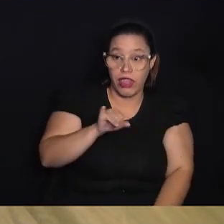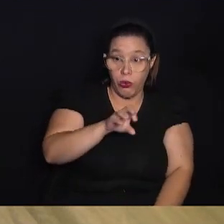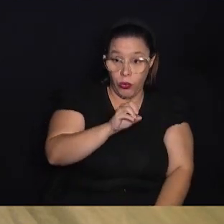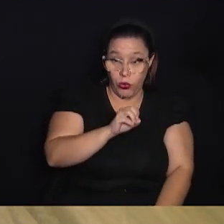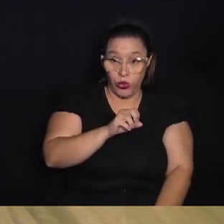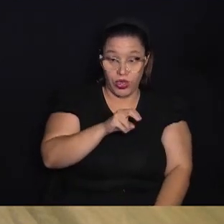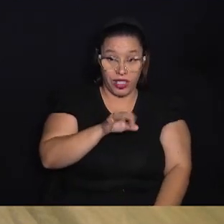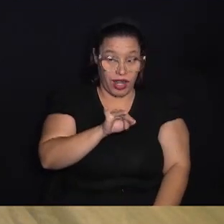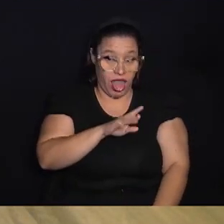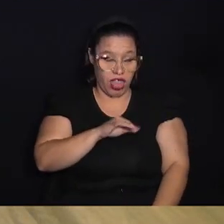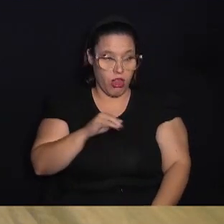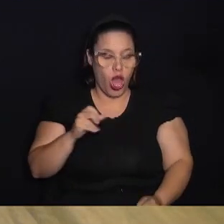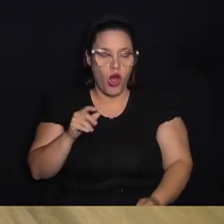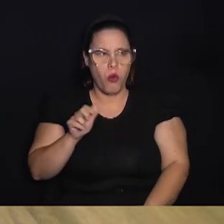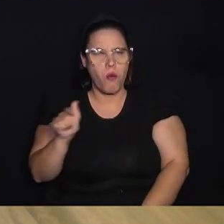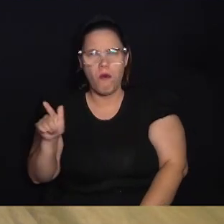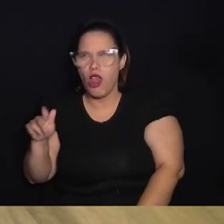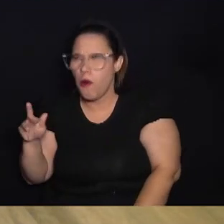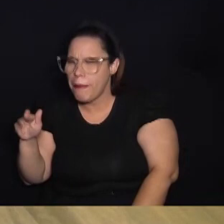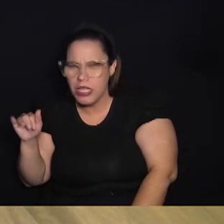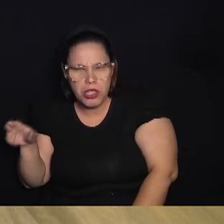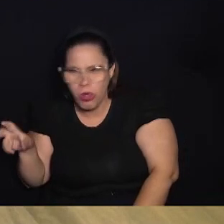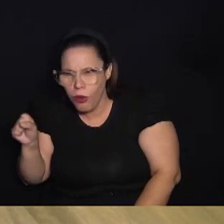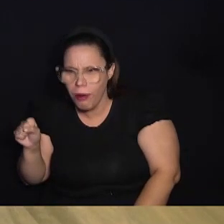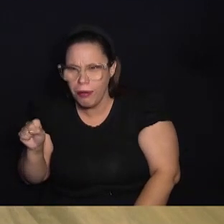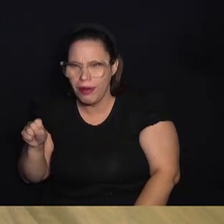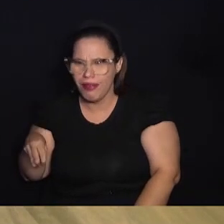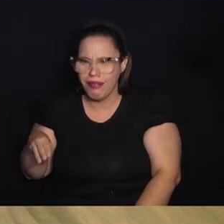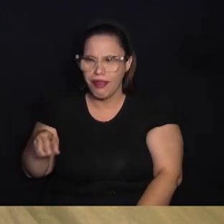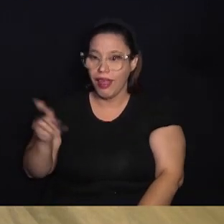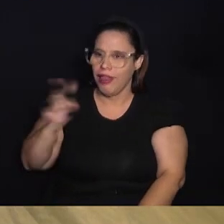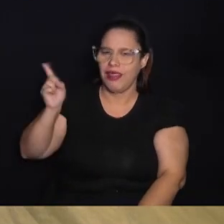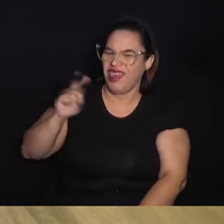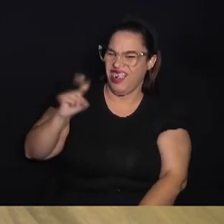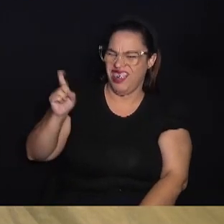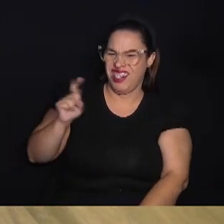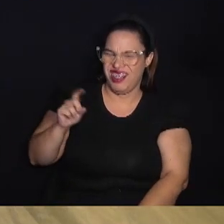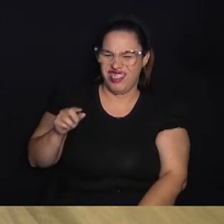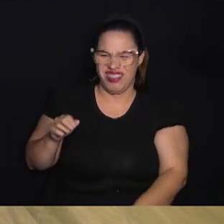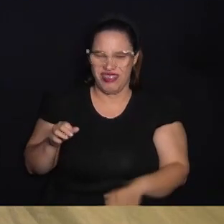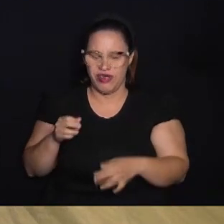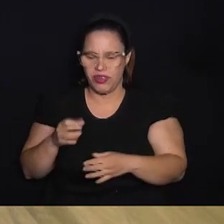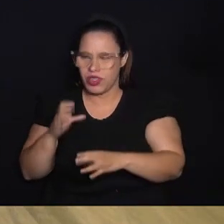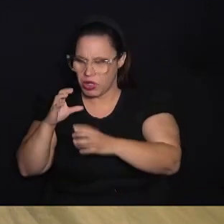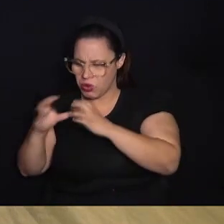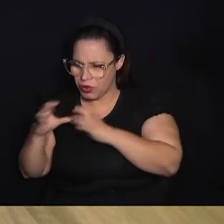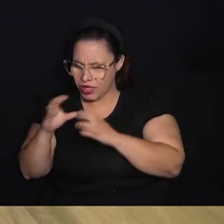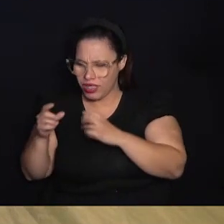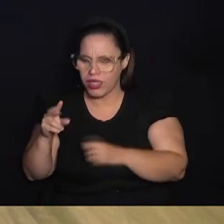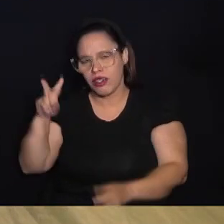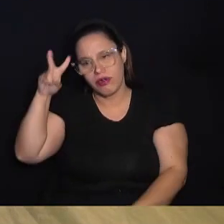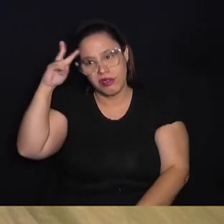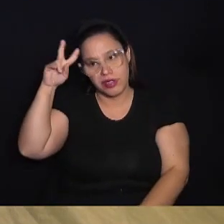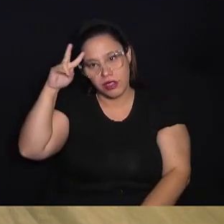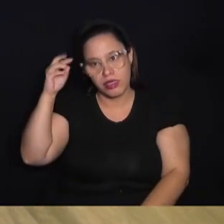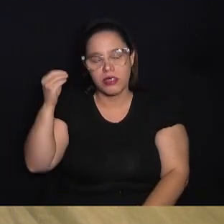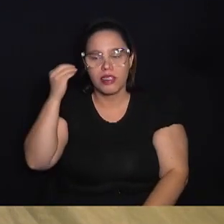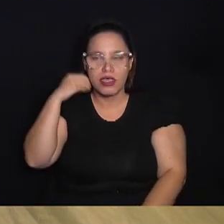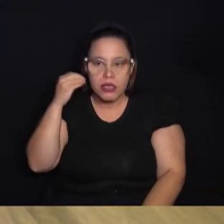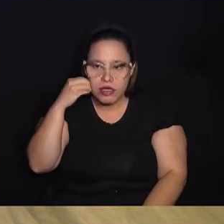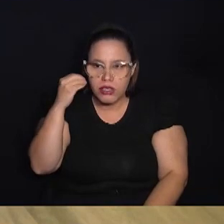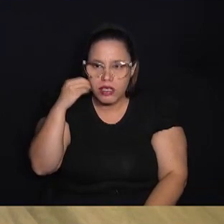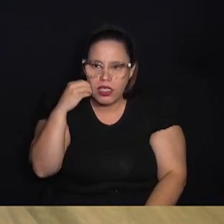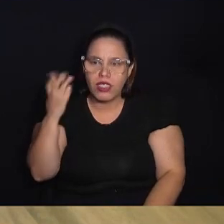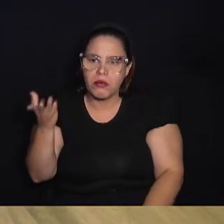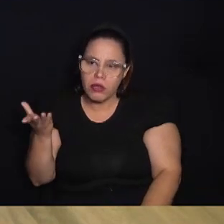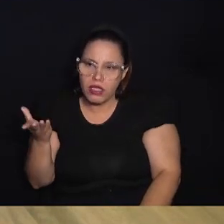vai acontecer isso é um passeio mas eu conto histórias sim que fazem parte desse território fazem parte da experiência de quem vive lá de quem viveu